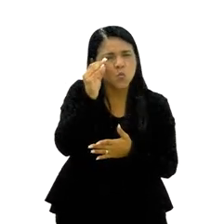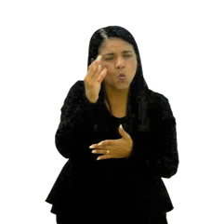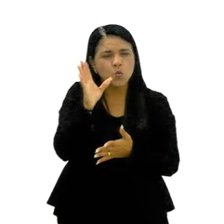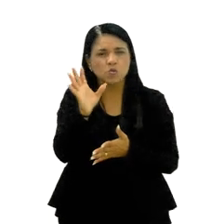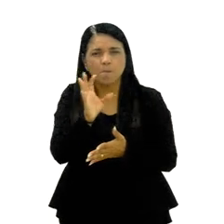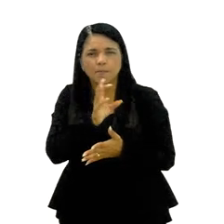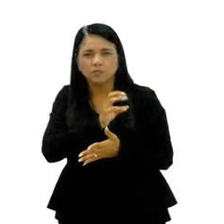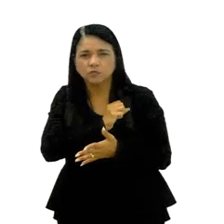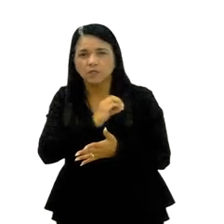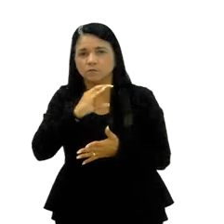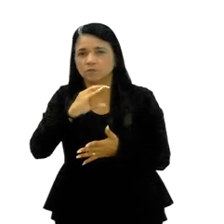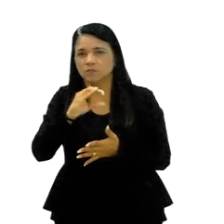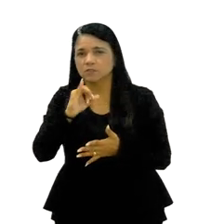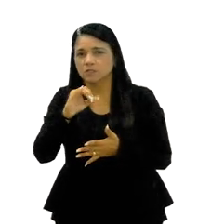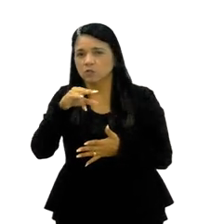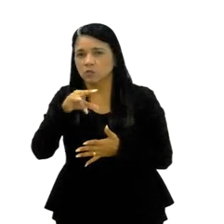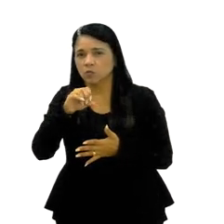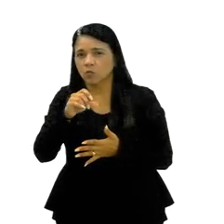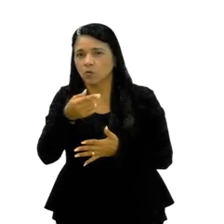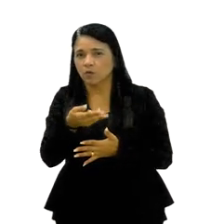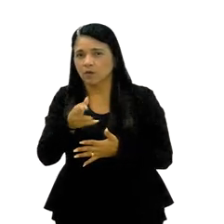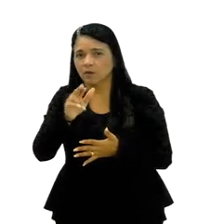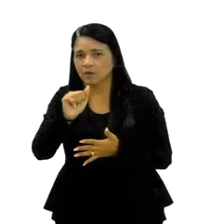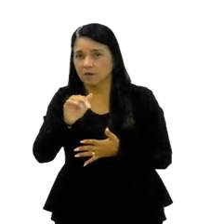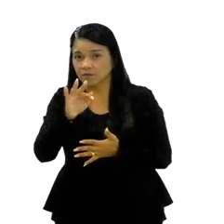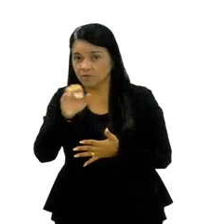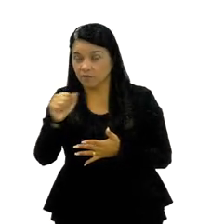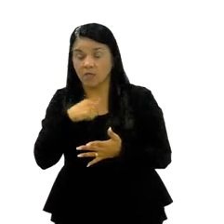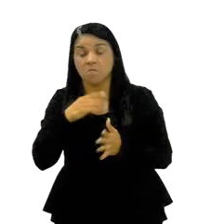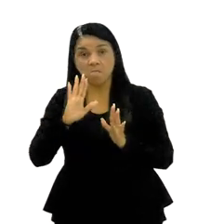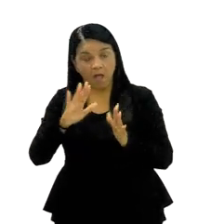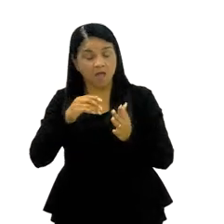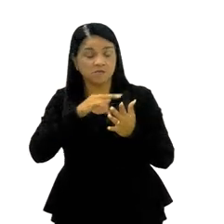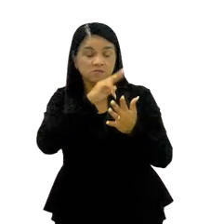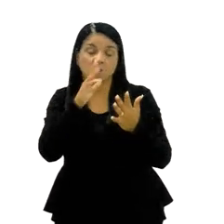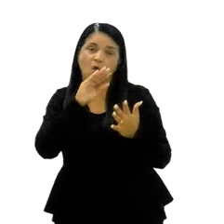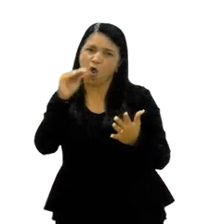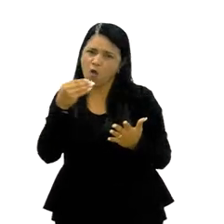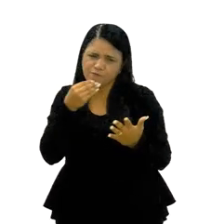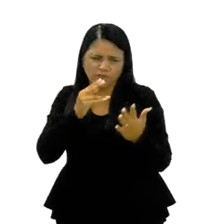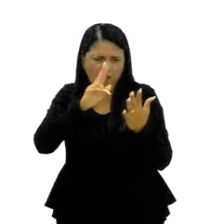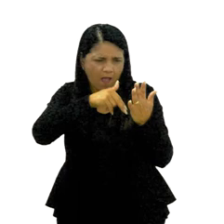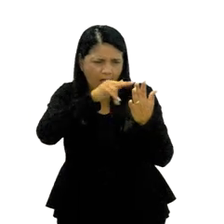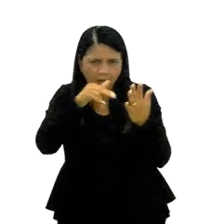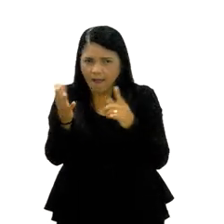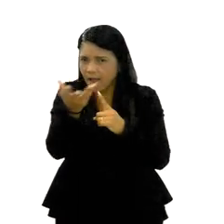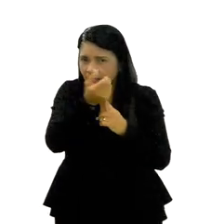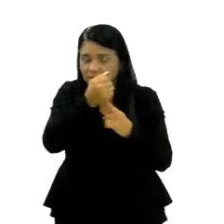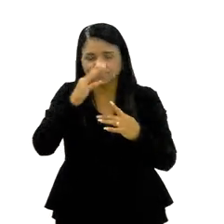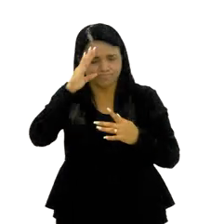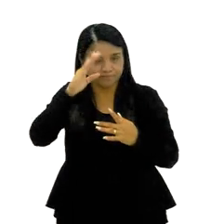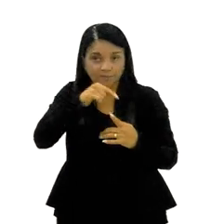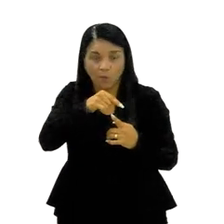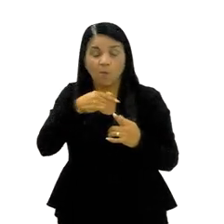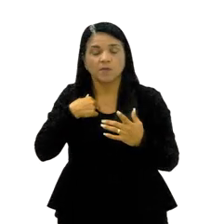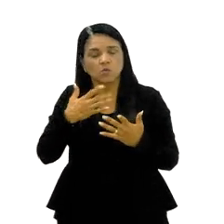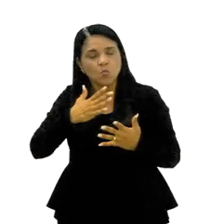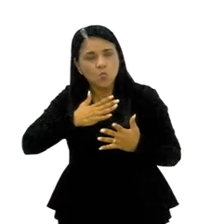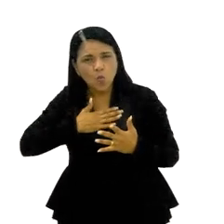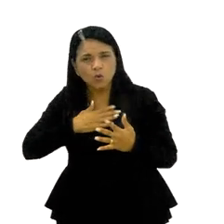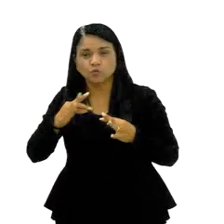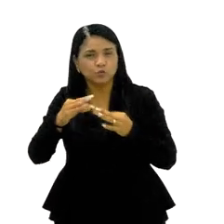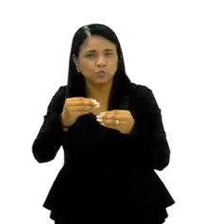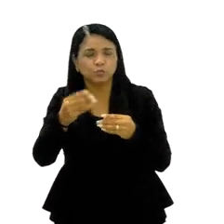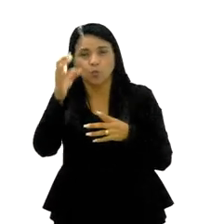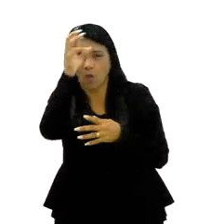fui muito curioso, muito apaixonado pela cenografia. É óbvio que a pintura de arte é o meu carro-chefe, mas eu tenho que aprender tudo aquilo que eu vou botar a mão